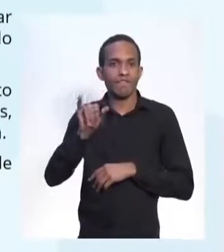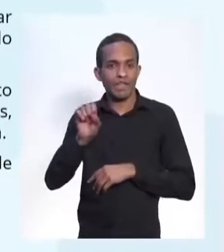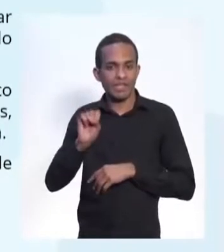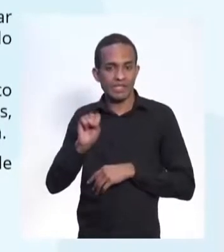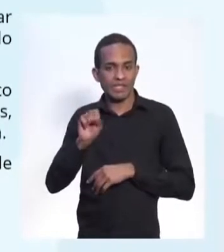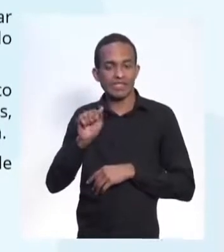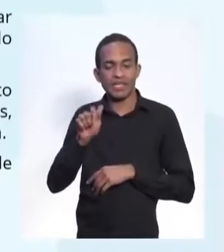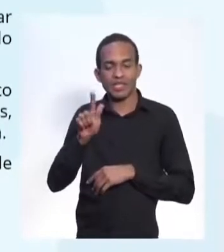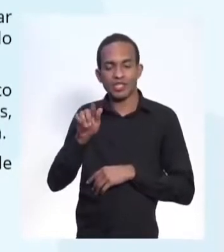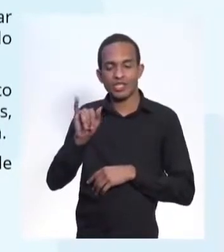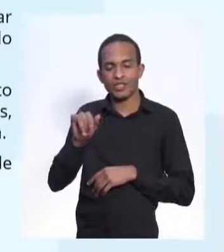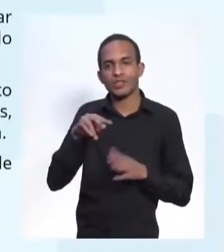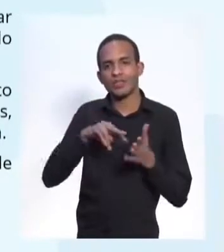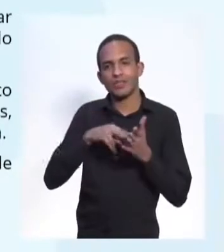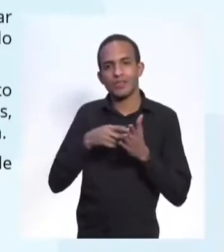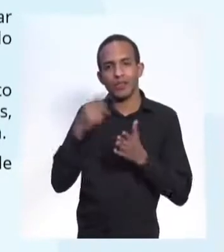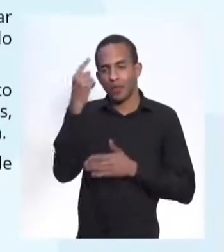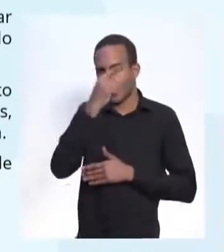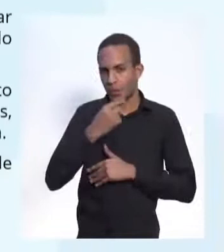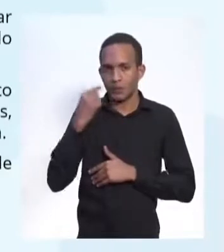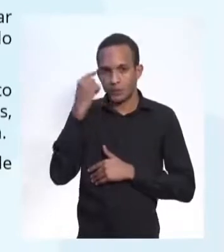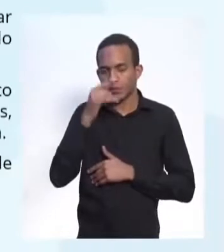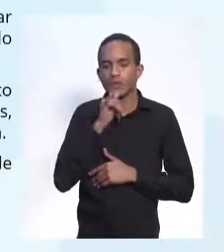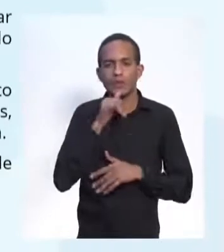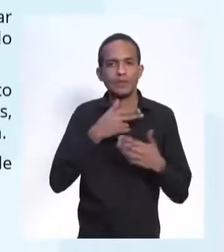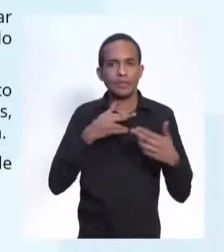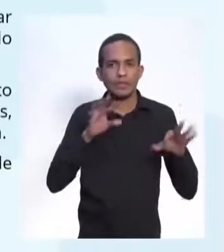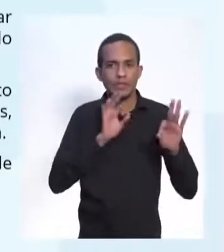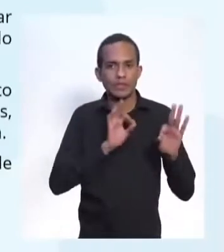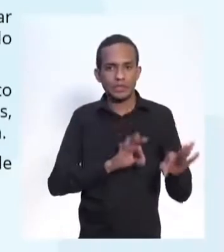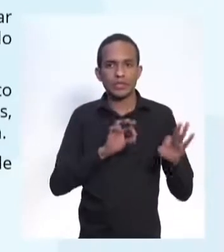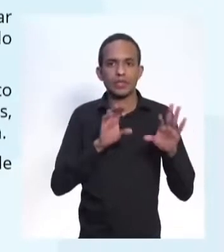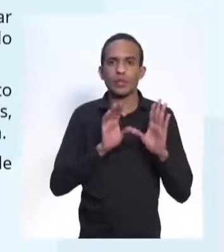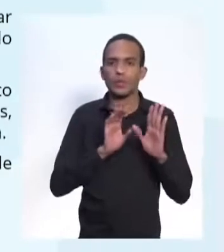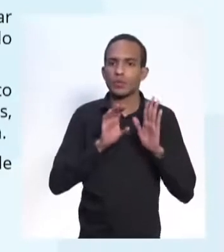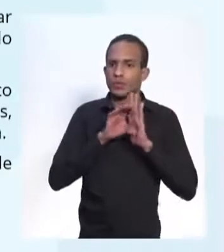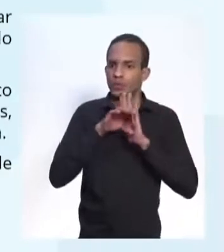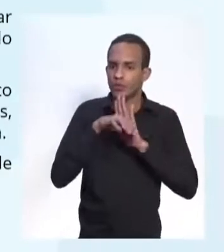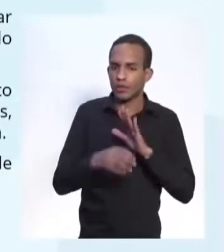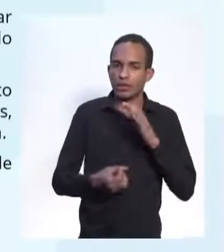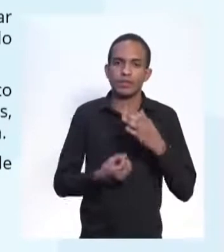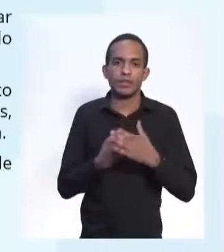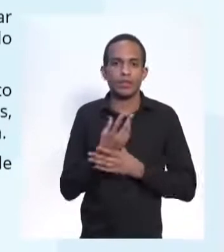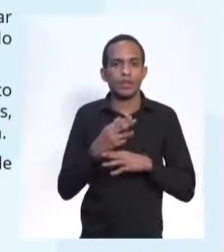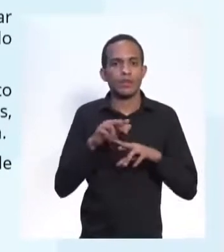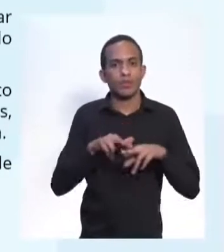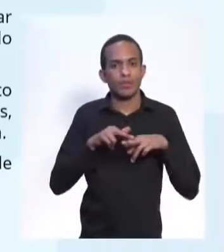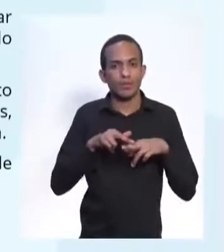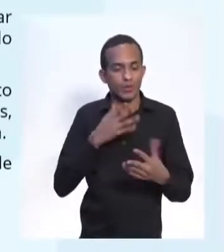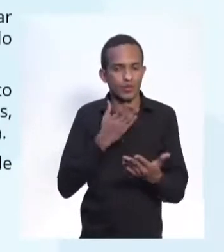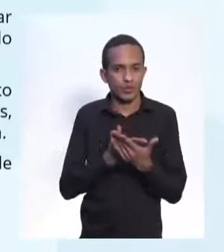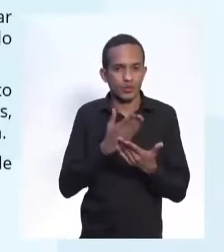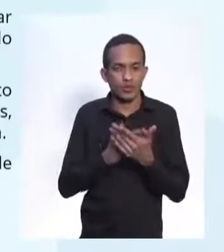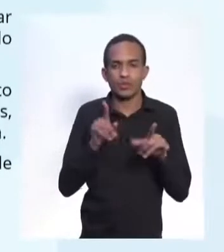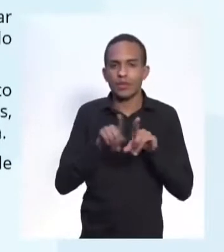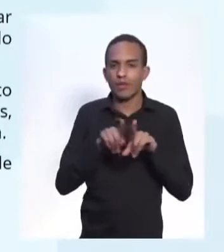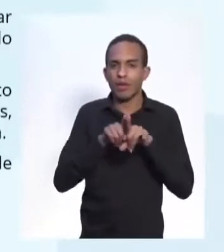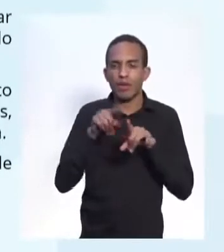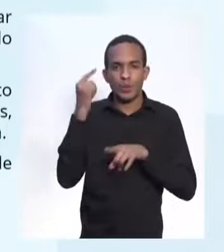significa rosto. Engloba um conjunto de técnicas conceituais desenvolvidas através dos estudos e traços da